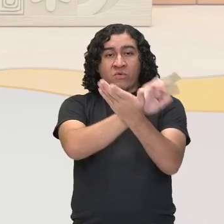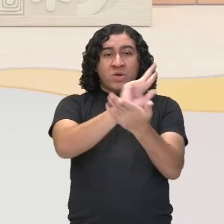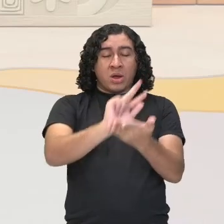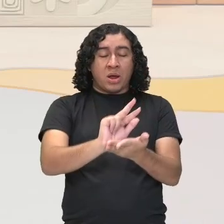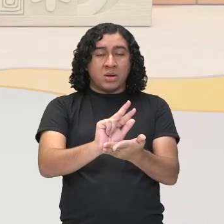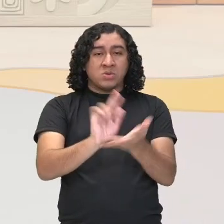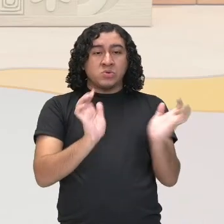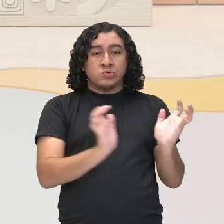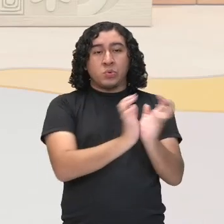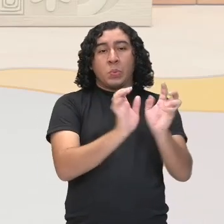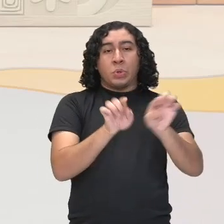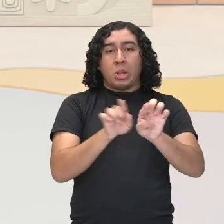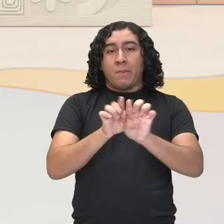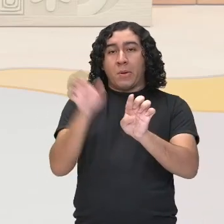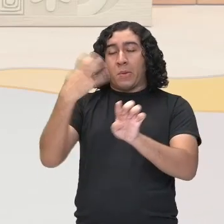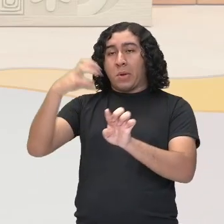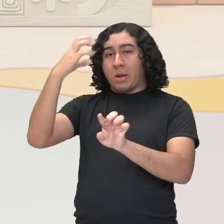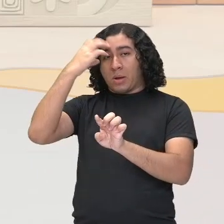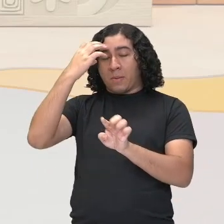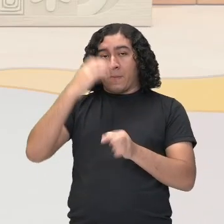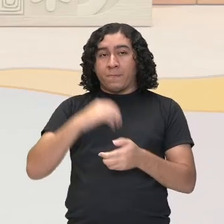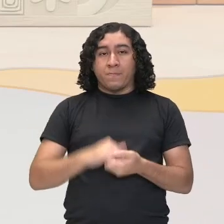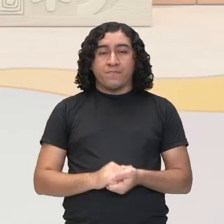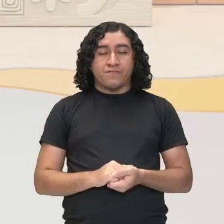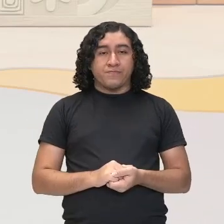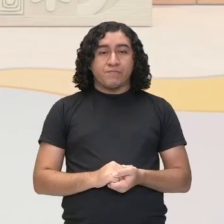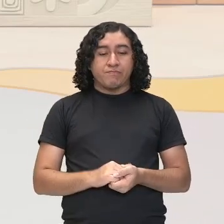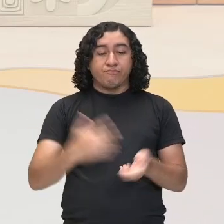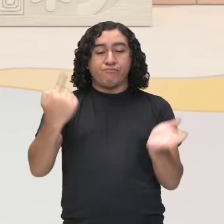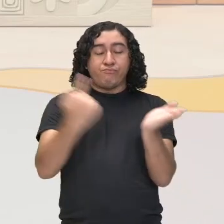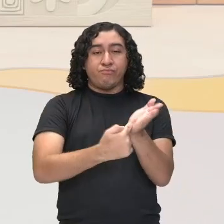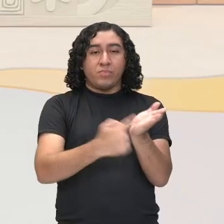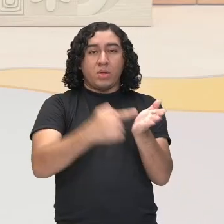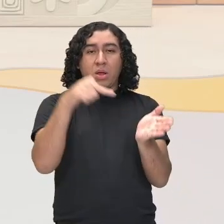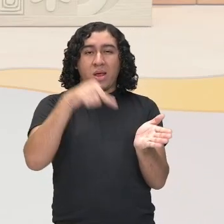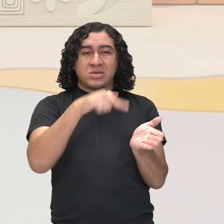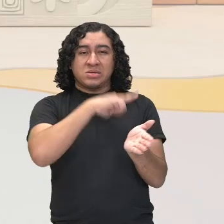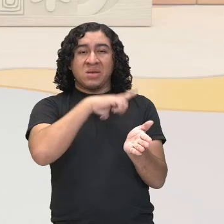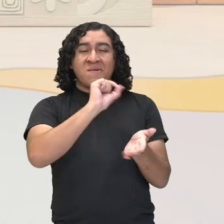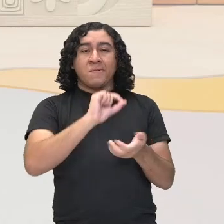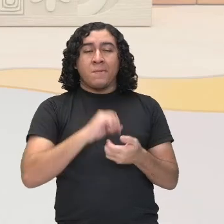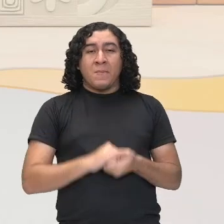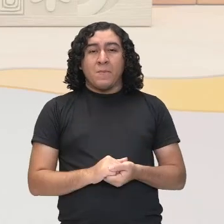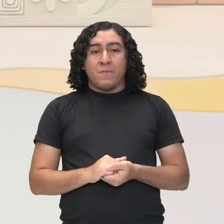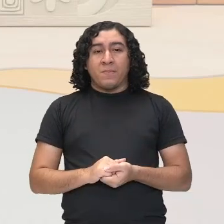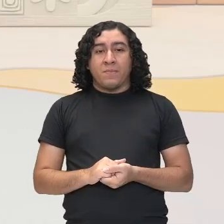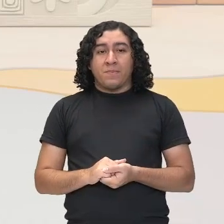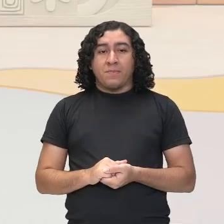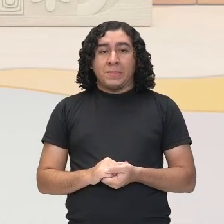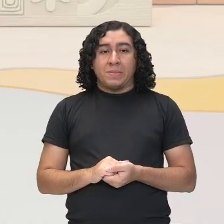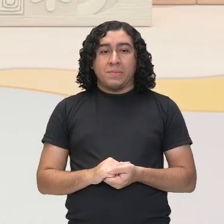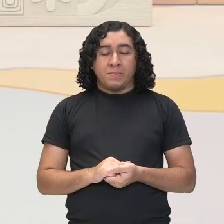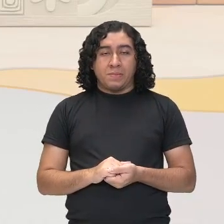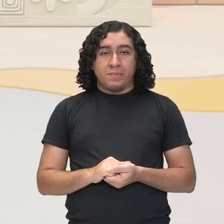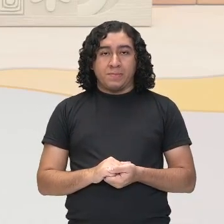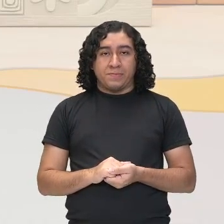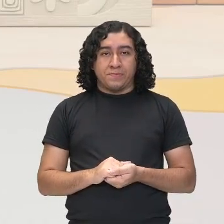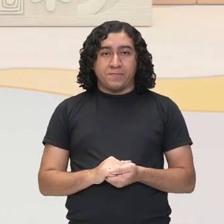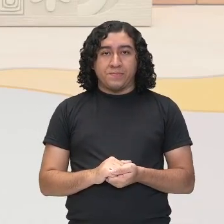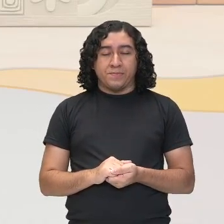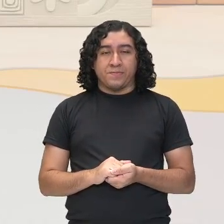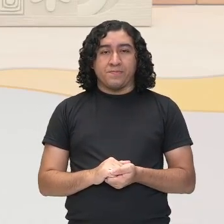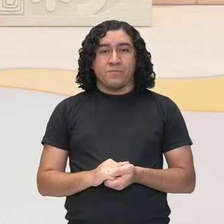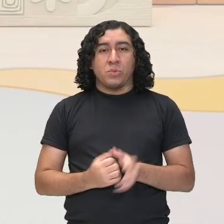súditos e o rei. Então, esse contrato ele vai ser ocasionado, ele vai ser gerado por conta de o próprio